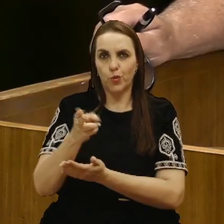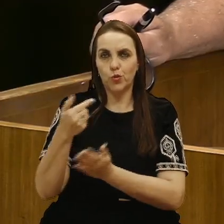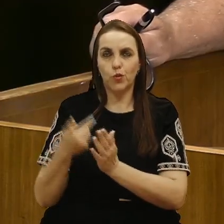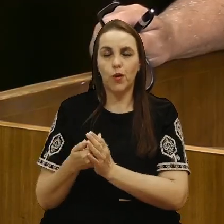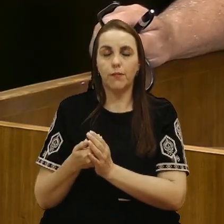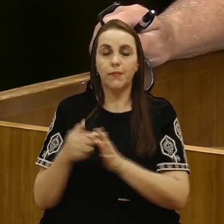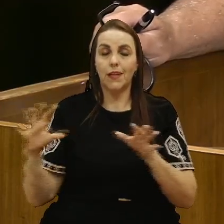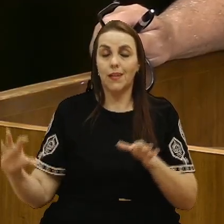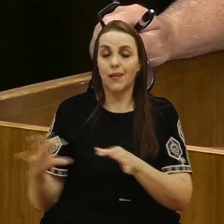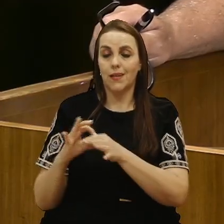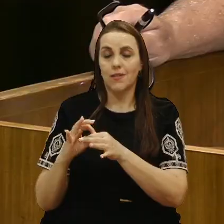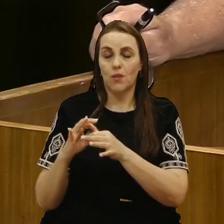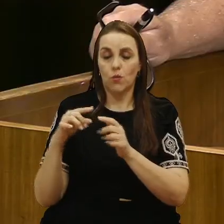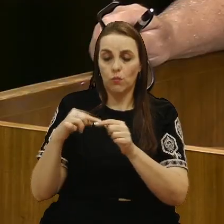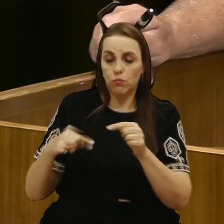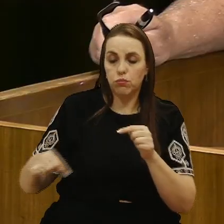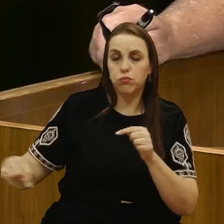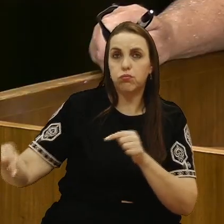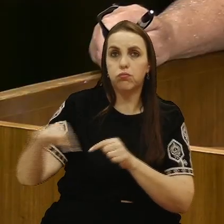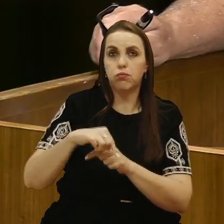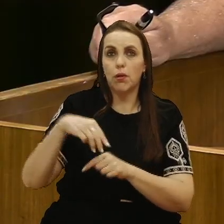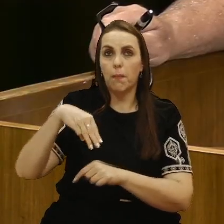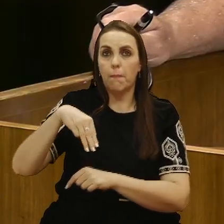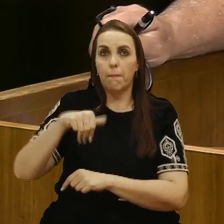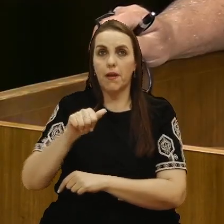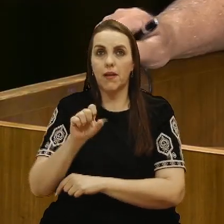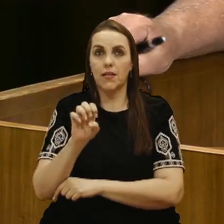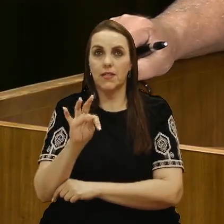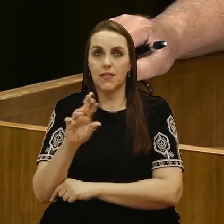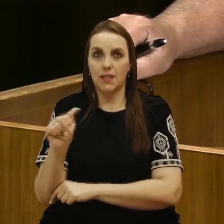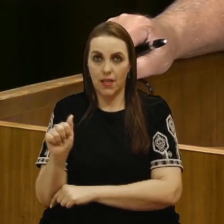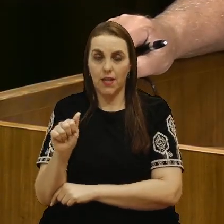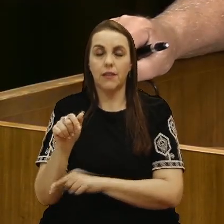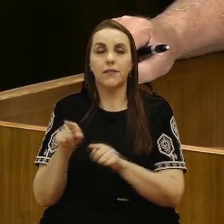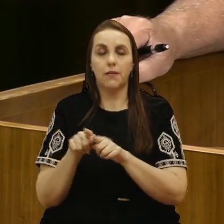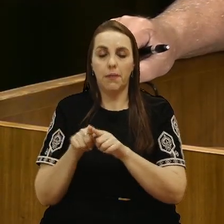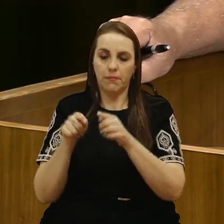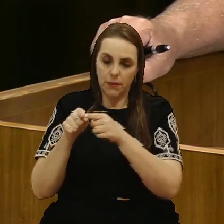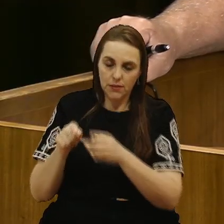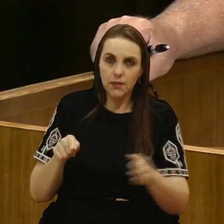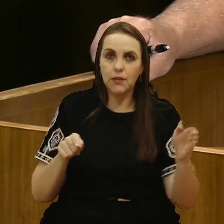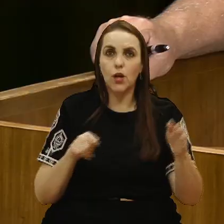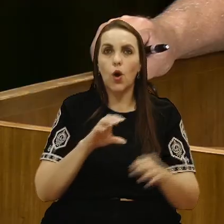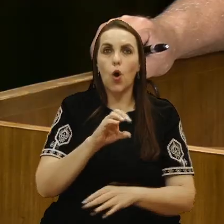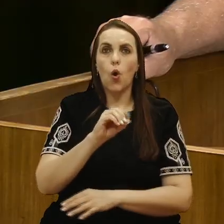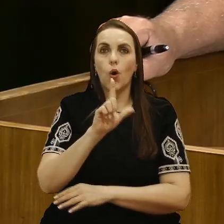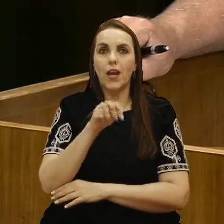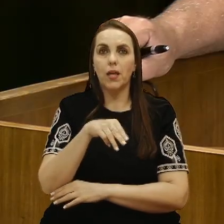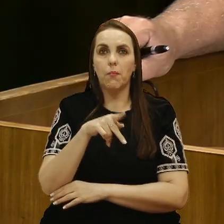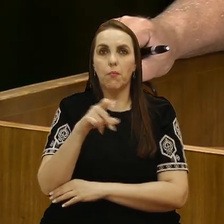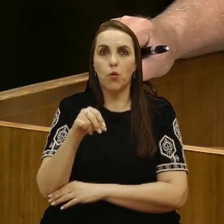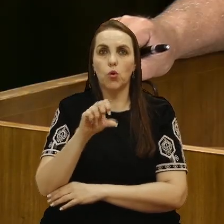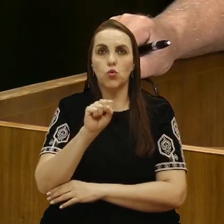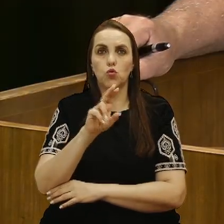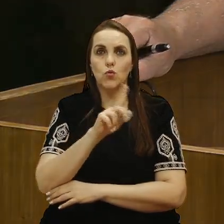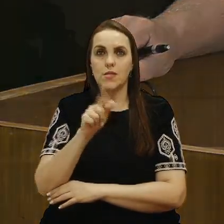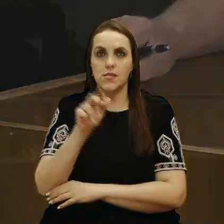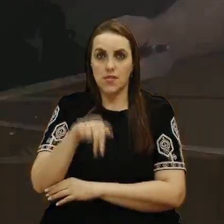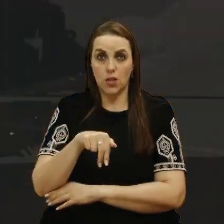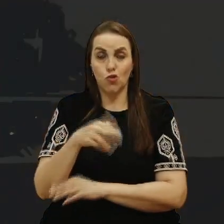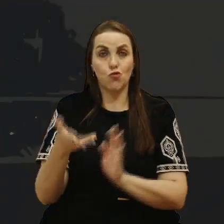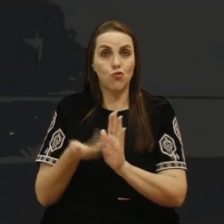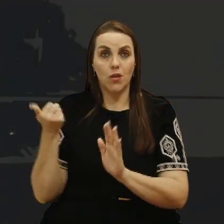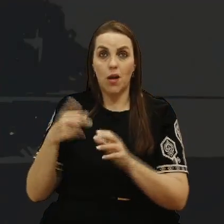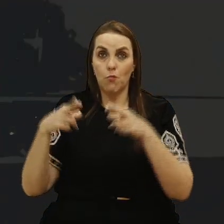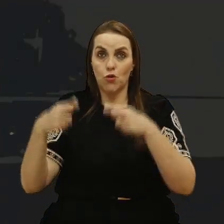da Maestra, que é uma extensão do Olímpio Suzim. Nós retiramos da Zona Norte, em 3 dias, 300